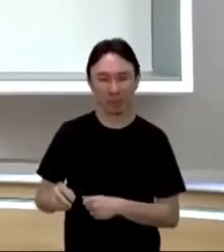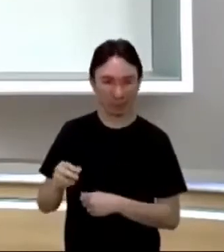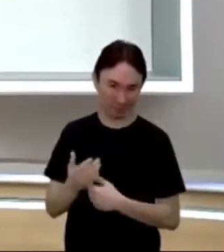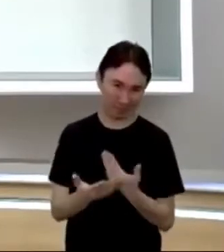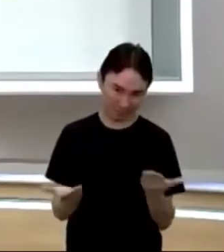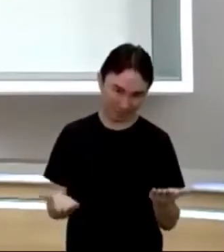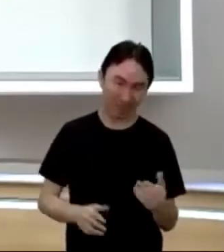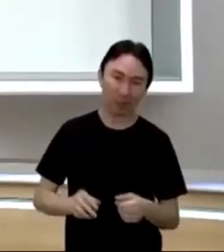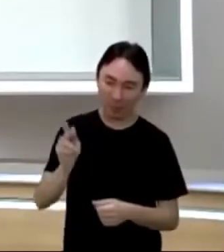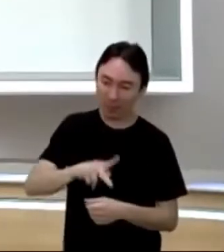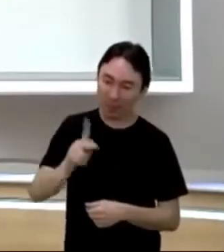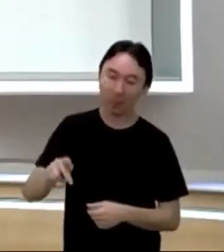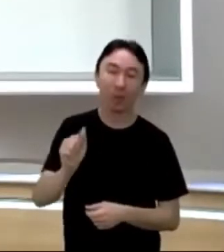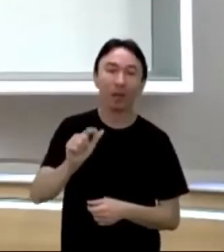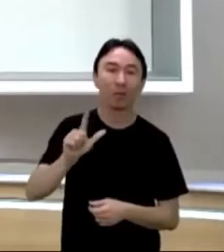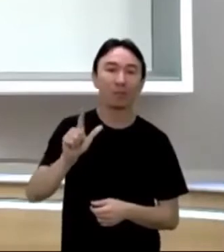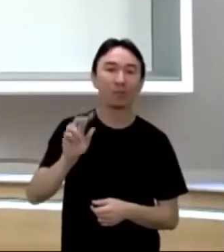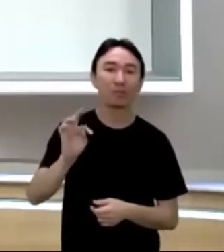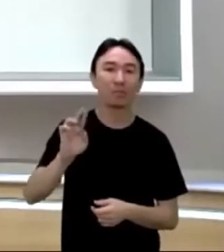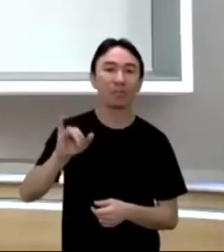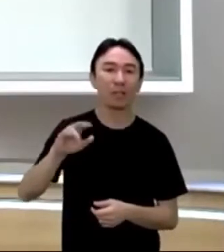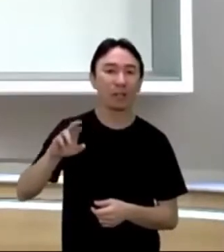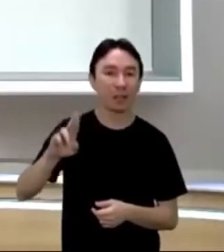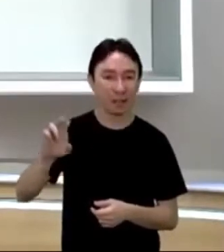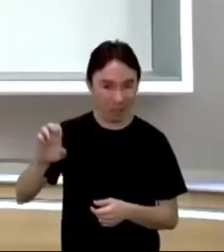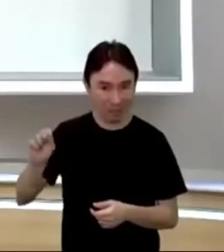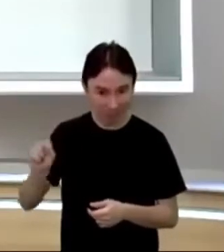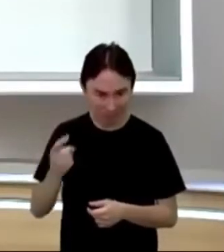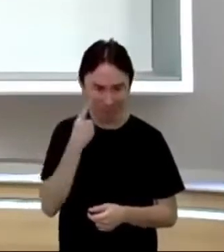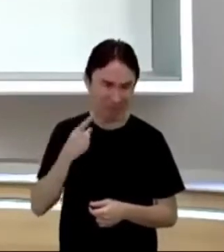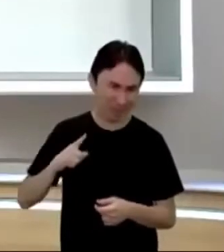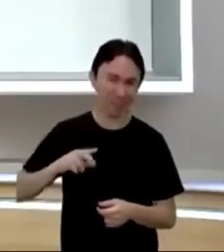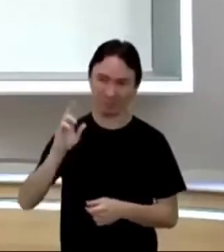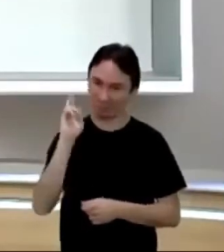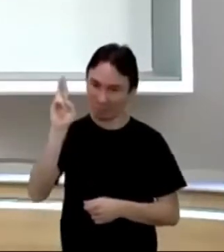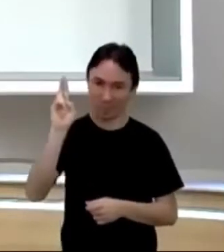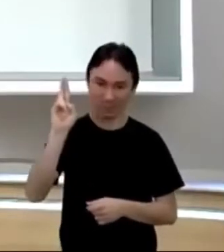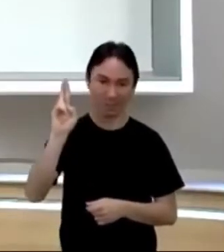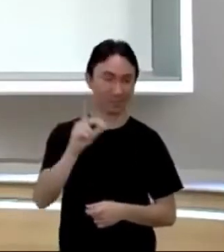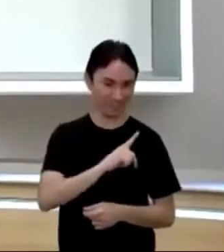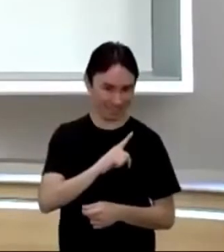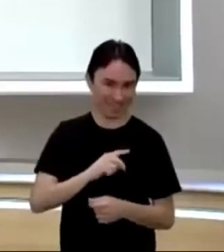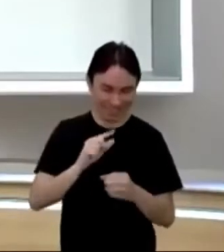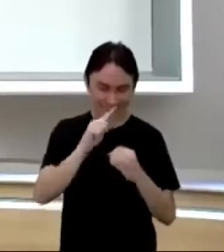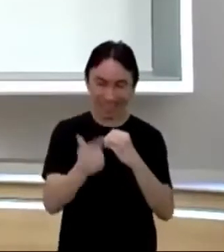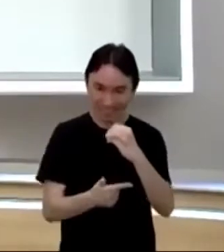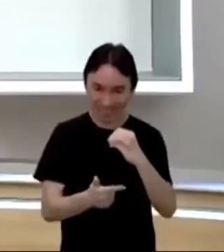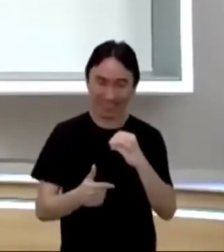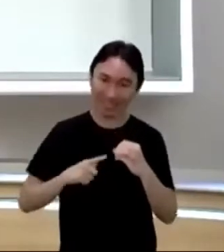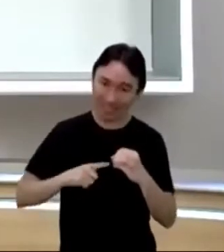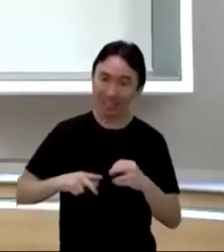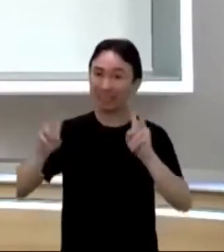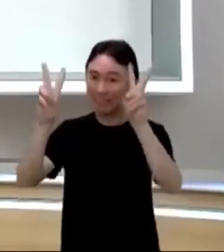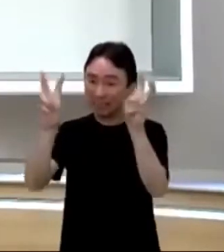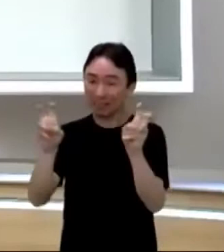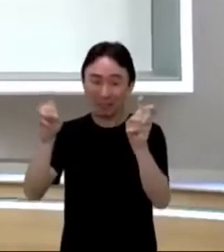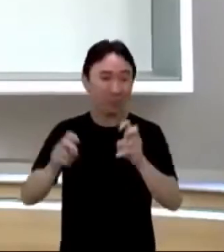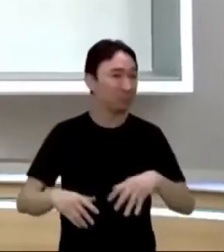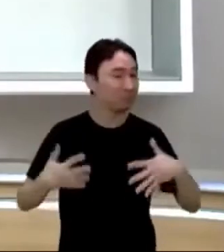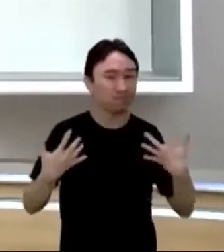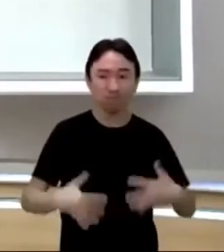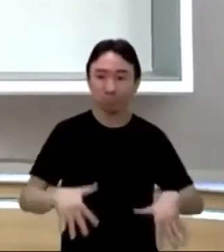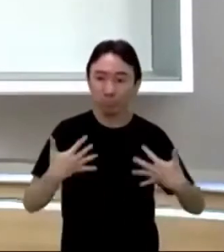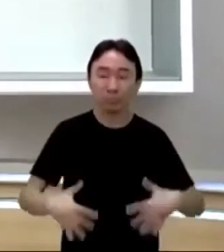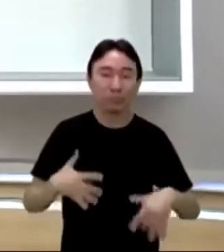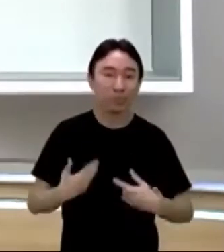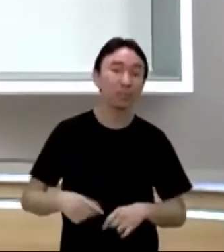as aulas aí para vocês aí, né, trouxe aí para vocês um tema fantástico que fala do nosso cotidiano,